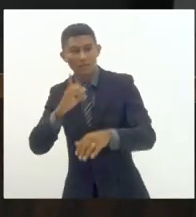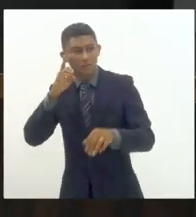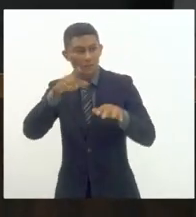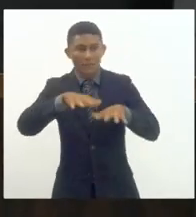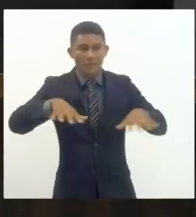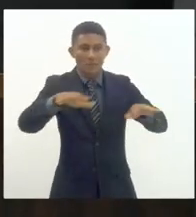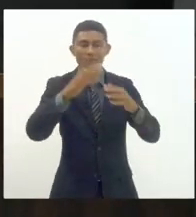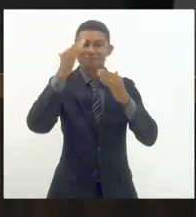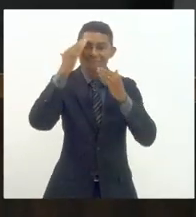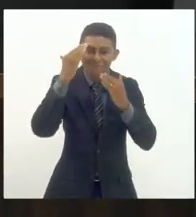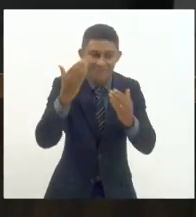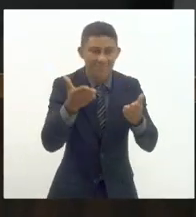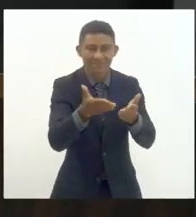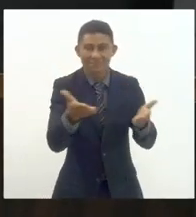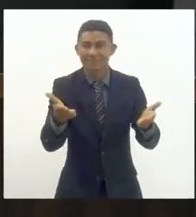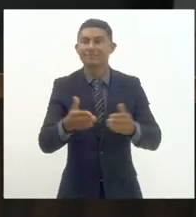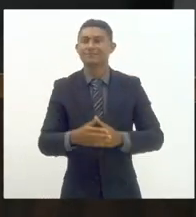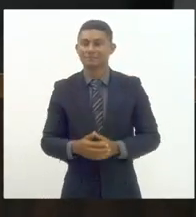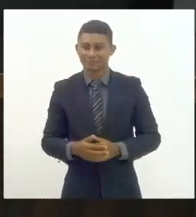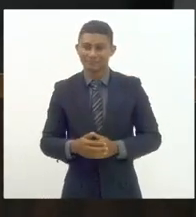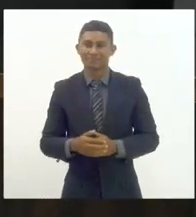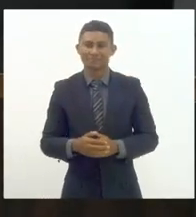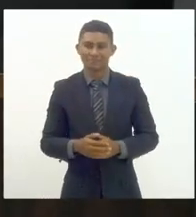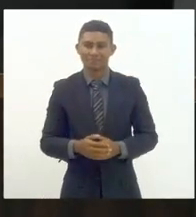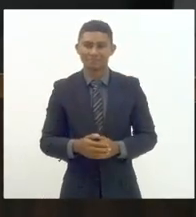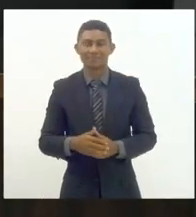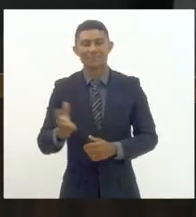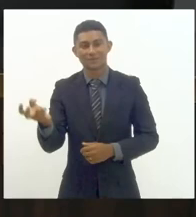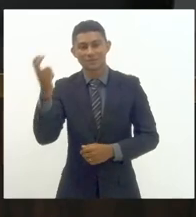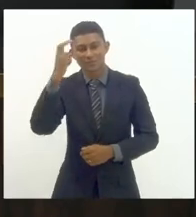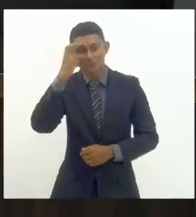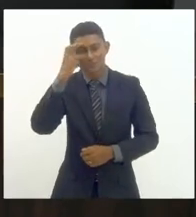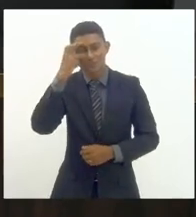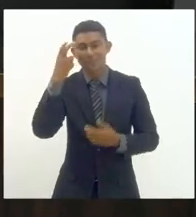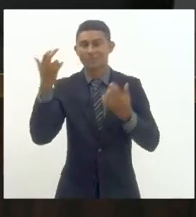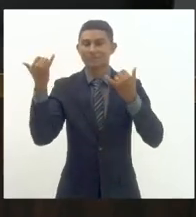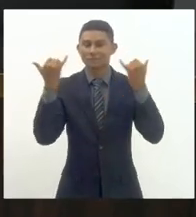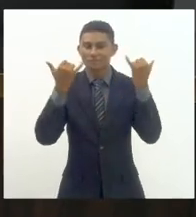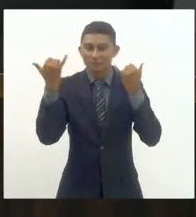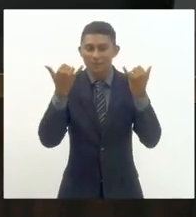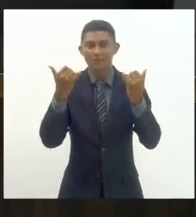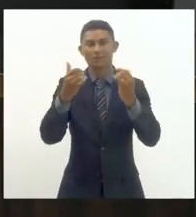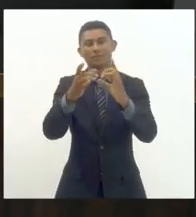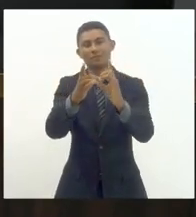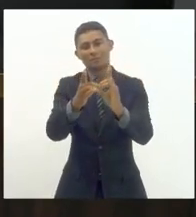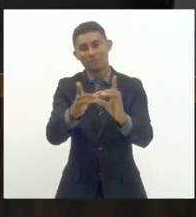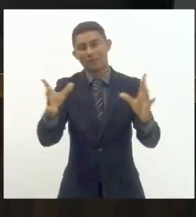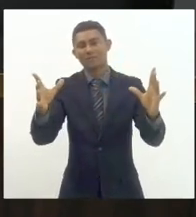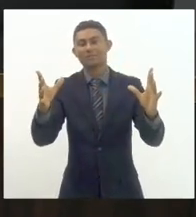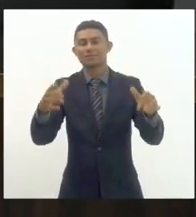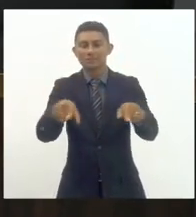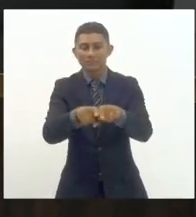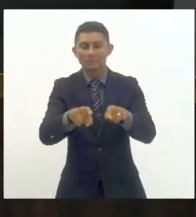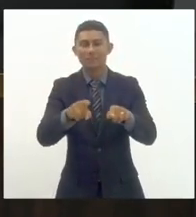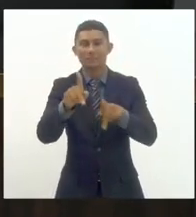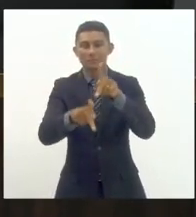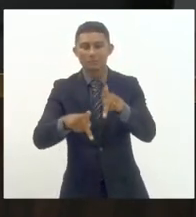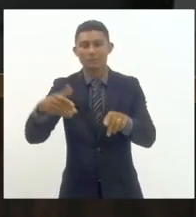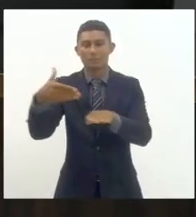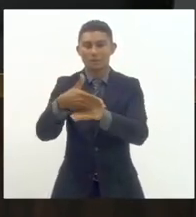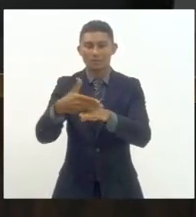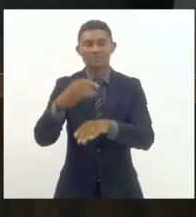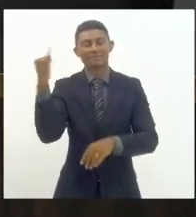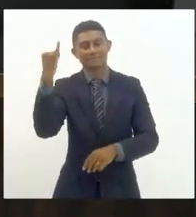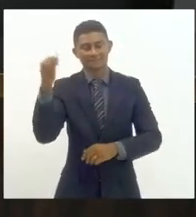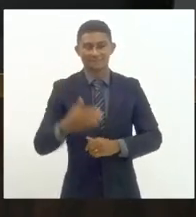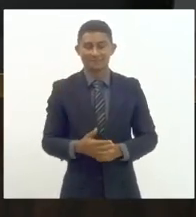deputados. E nada melhor do que cultura, informação, democracia e participação popular.